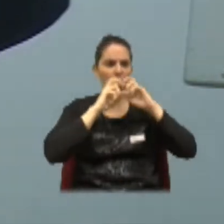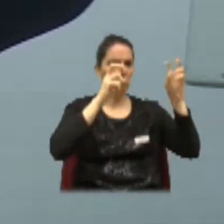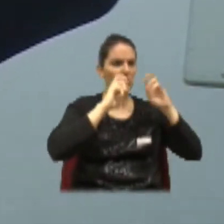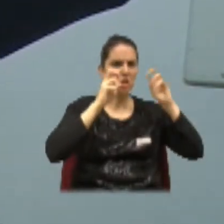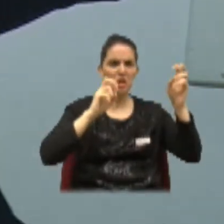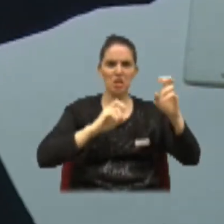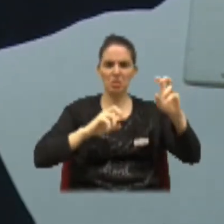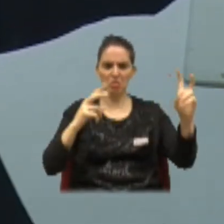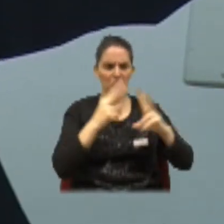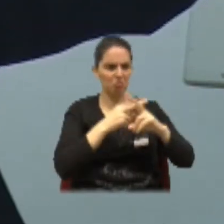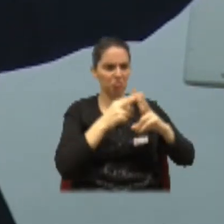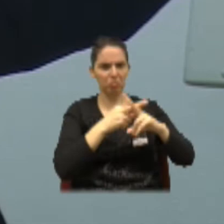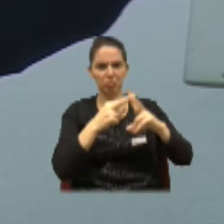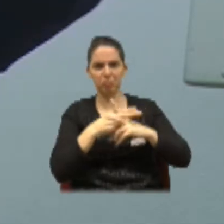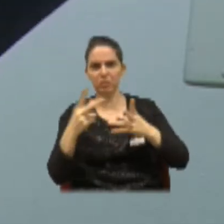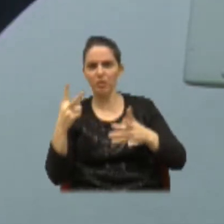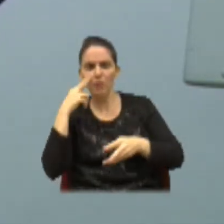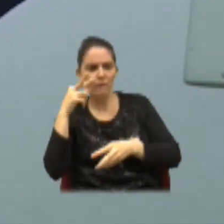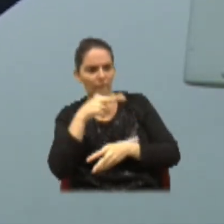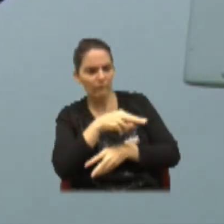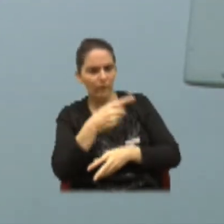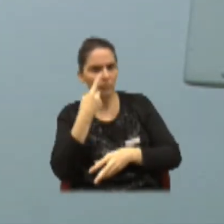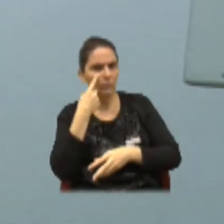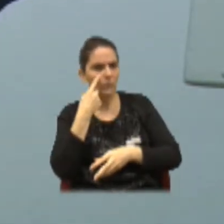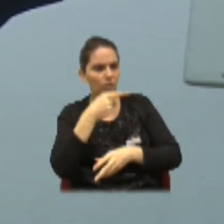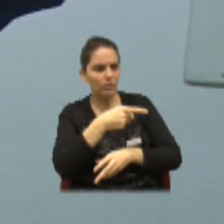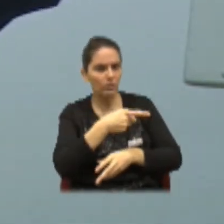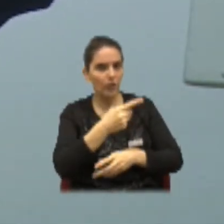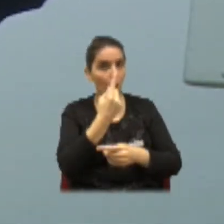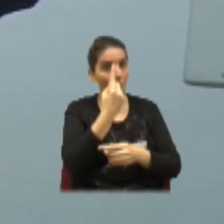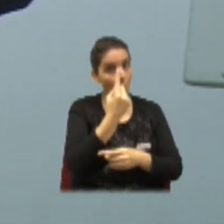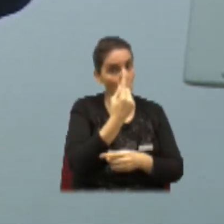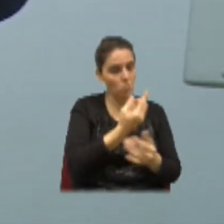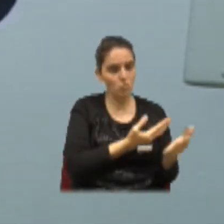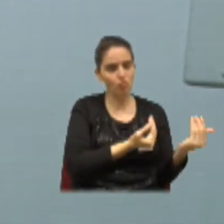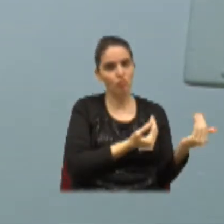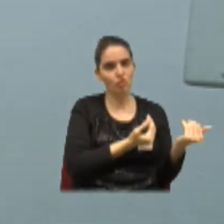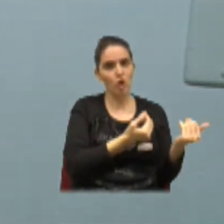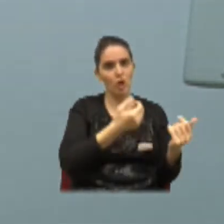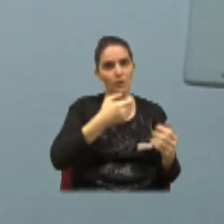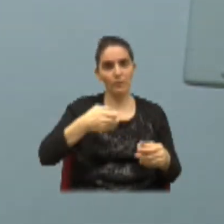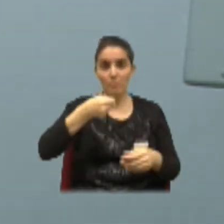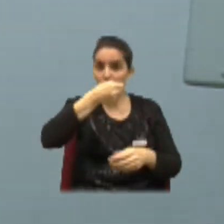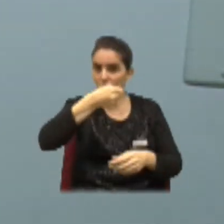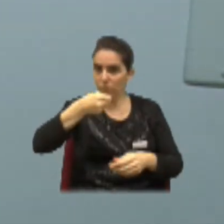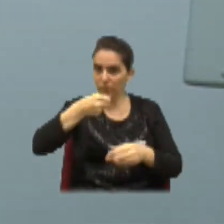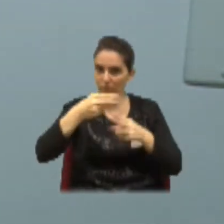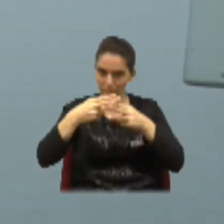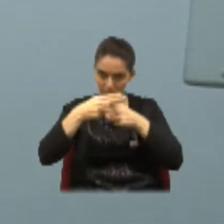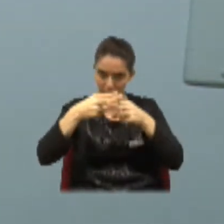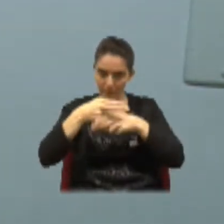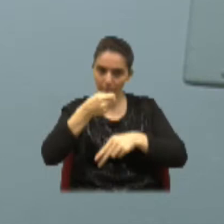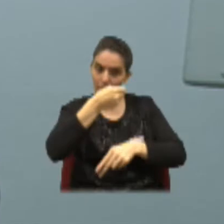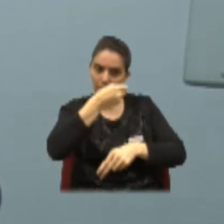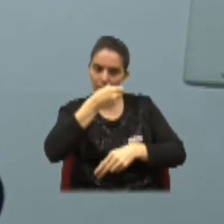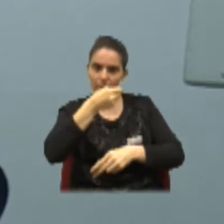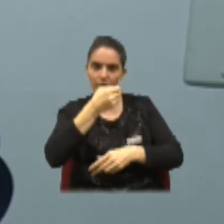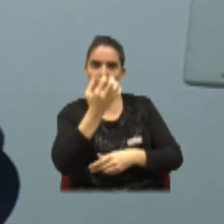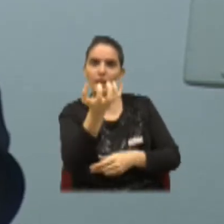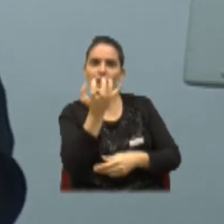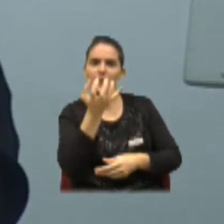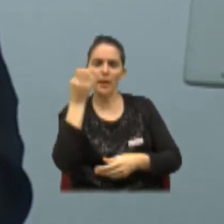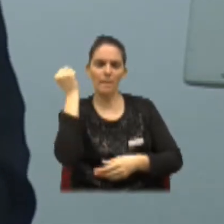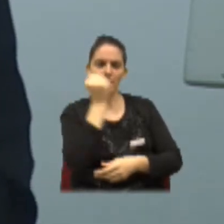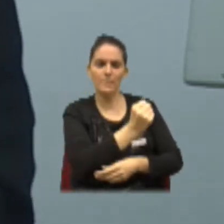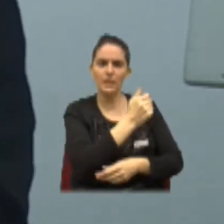assim, estava tendo uma briga e um dos meninos estava com uma faca na mão para poder matar o indivíduo.